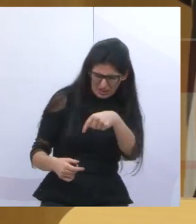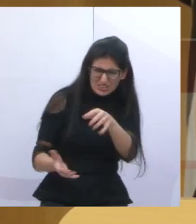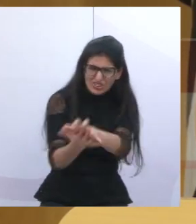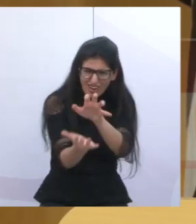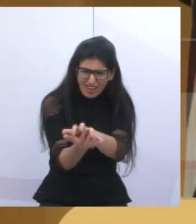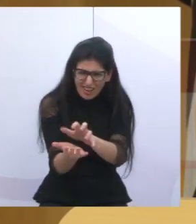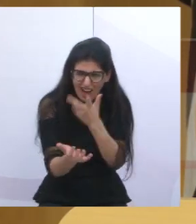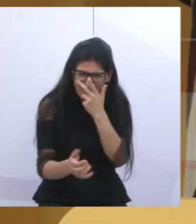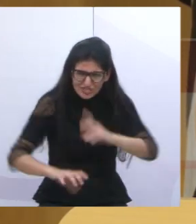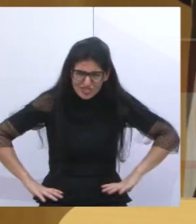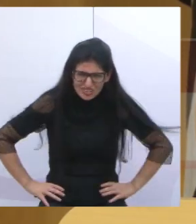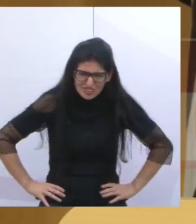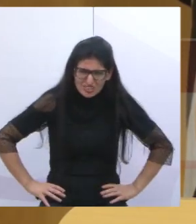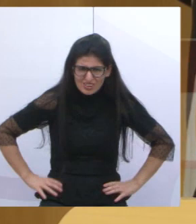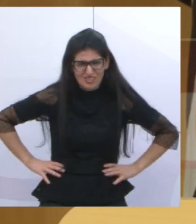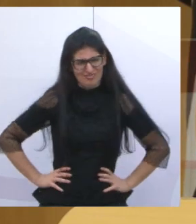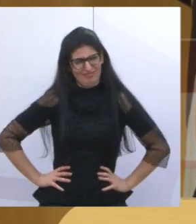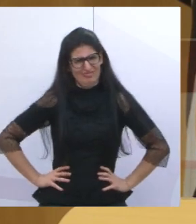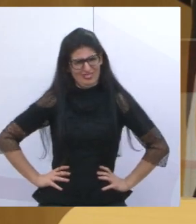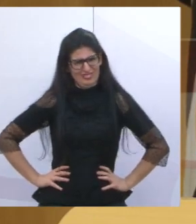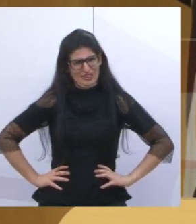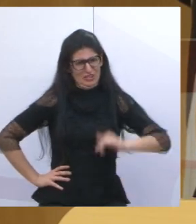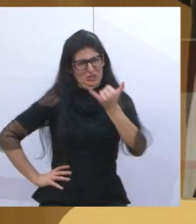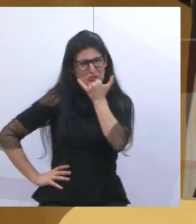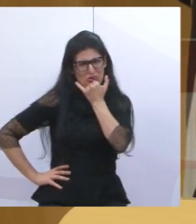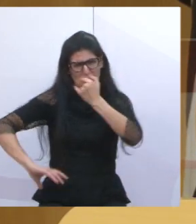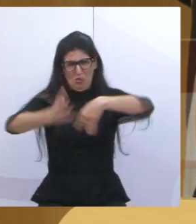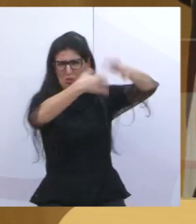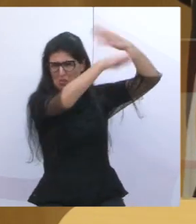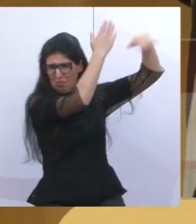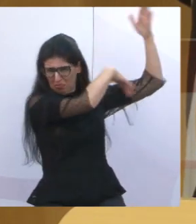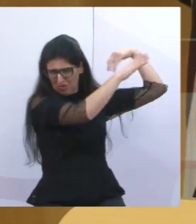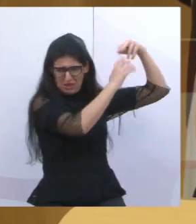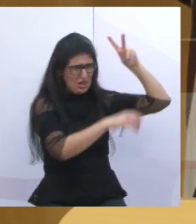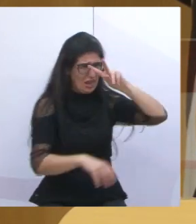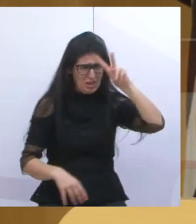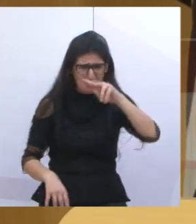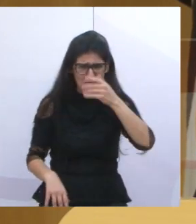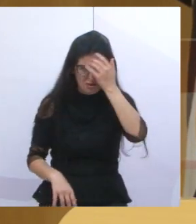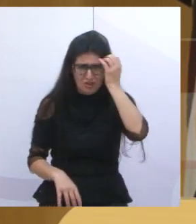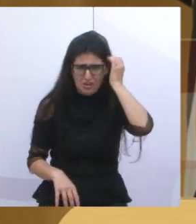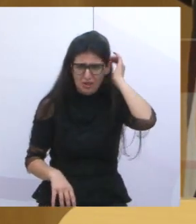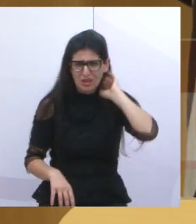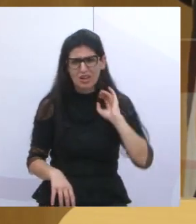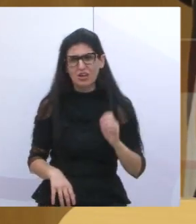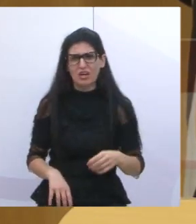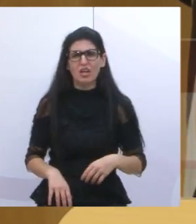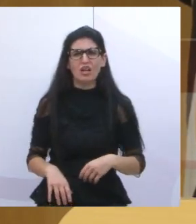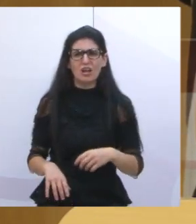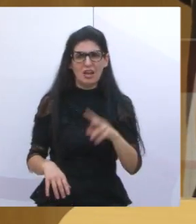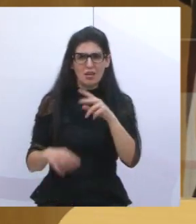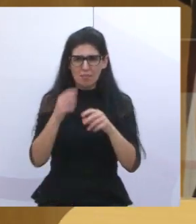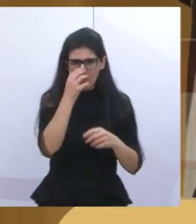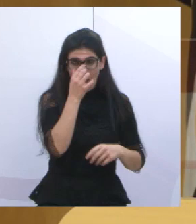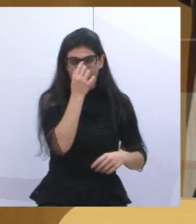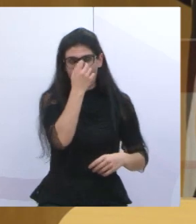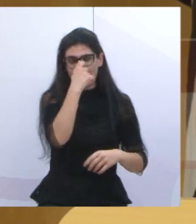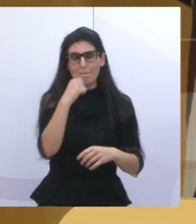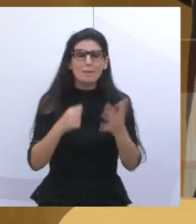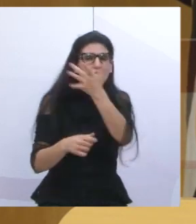Ruim foi na época aqui, ó, que cobrou, o Flavinho não estava aqui, disse ele devia estar, Flavinho, aqui, que cobrou luz da